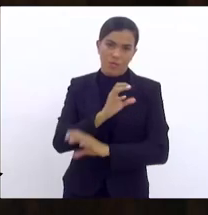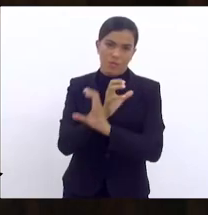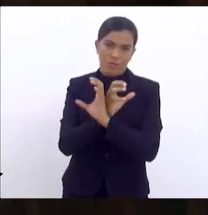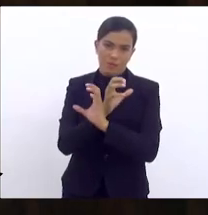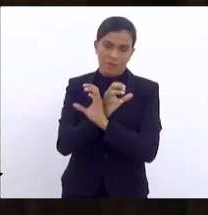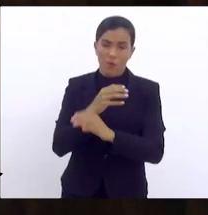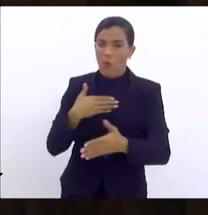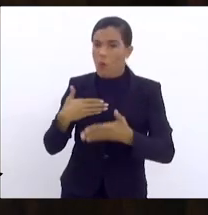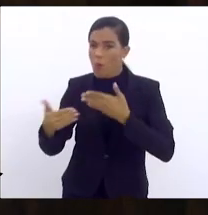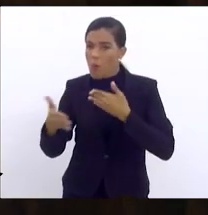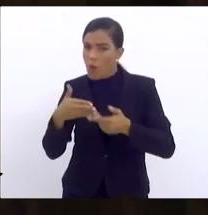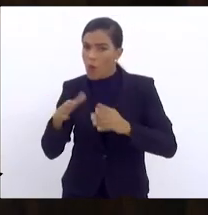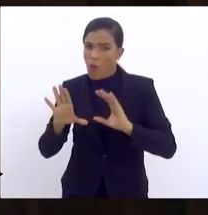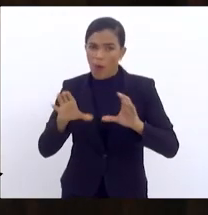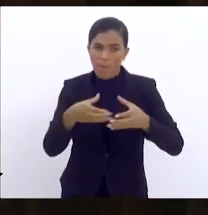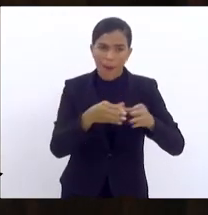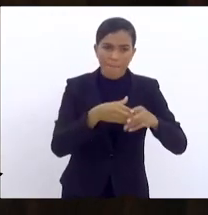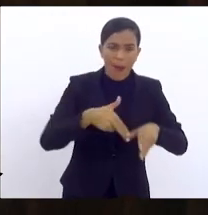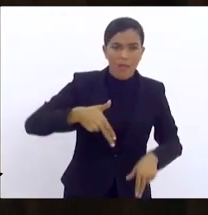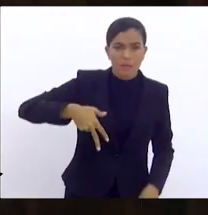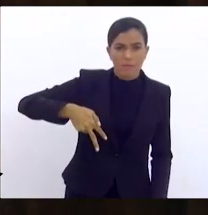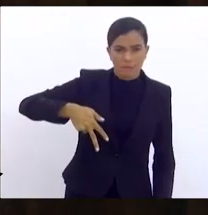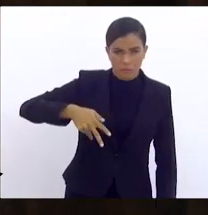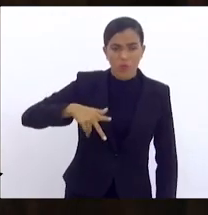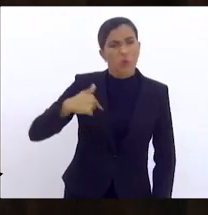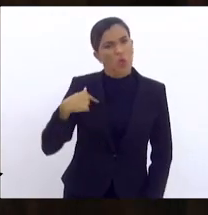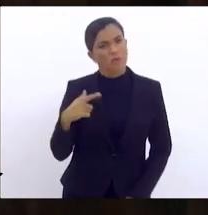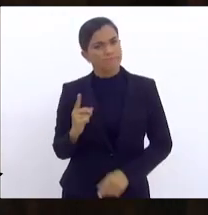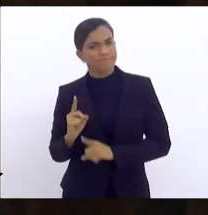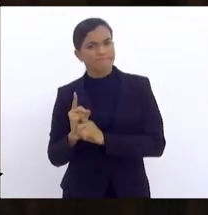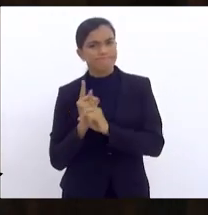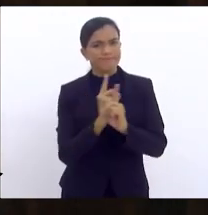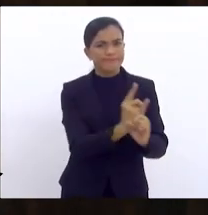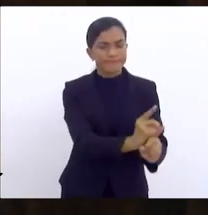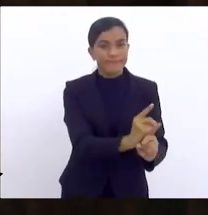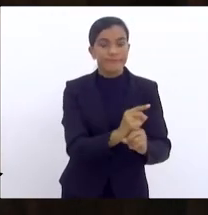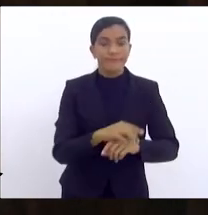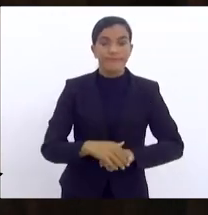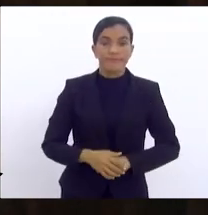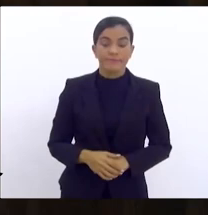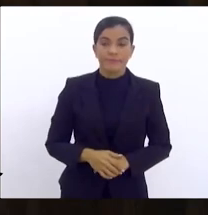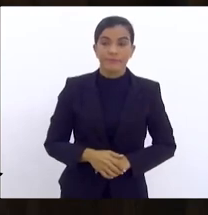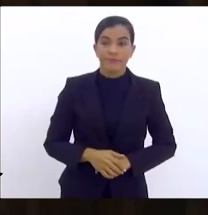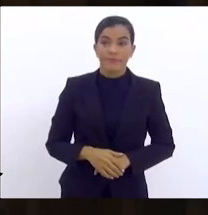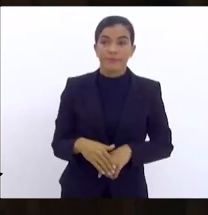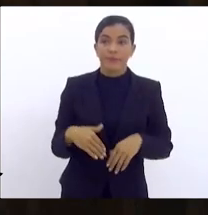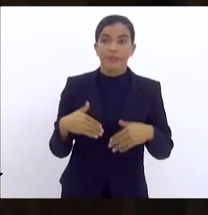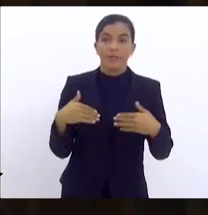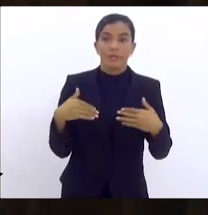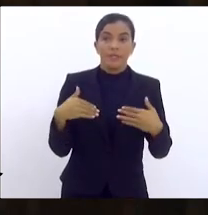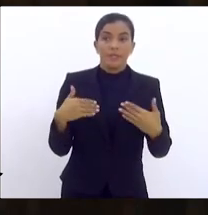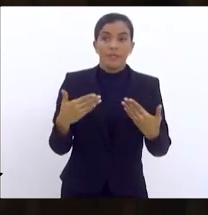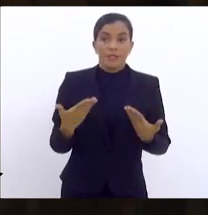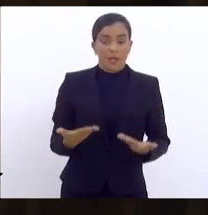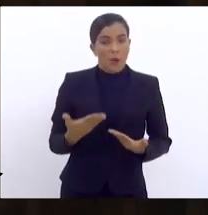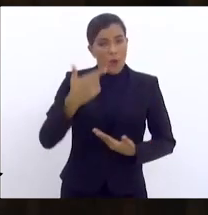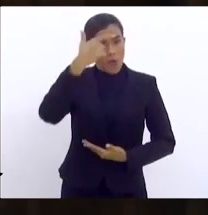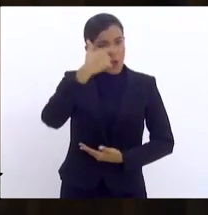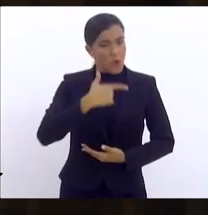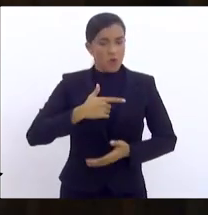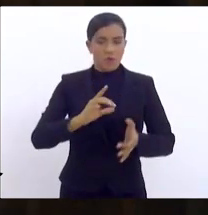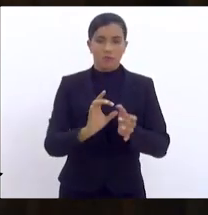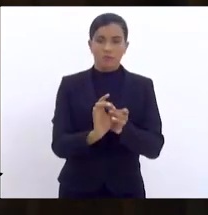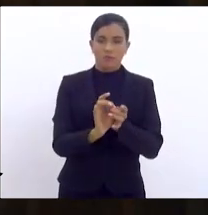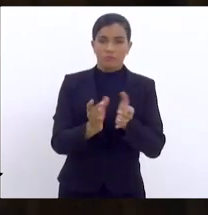facção na Baixada Fluminense nós vamos chegar até ela e vamos fazer a repressão então eu me coloco à disposição